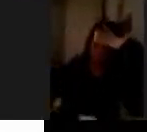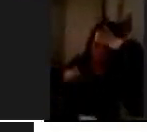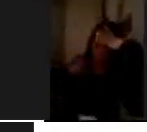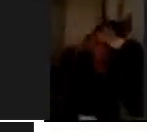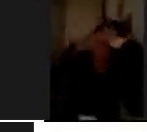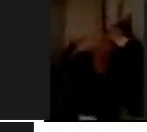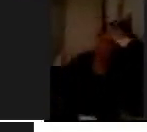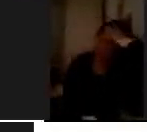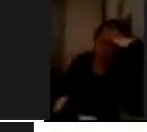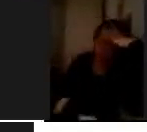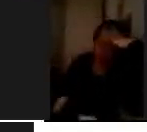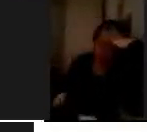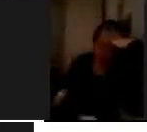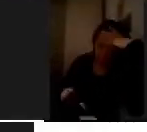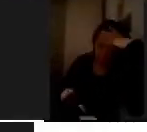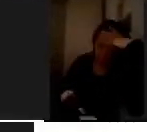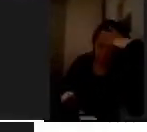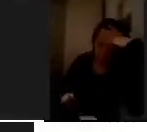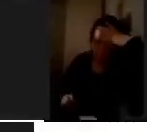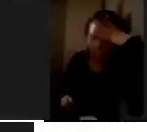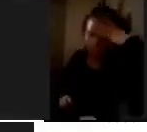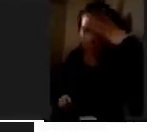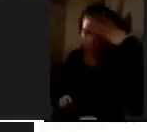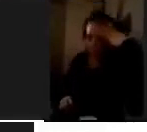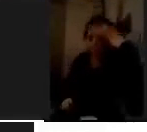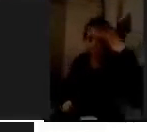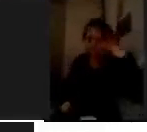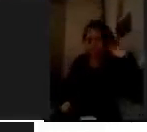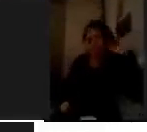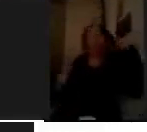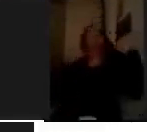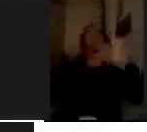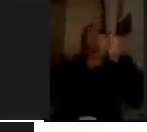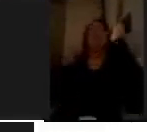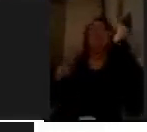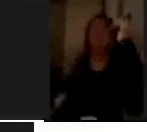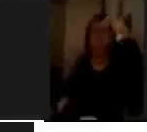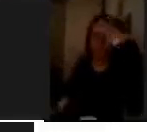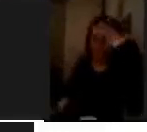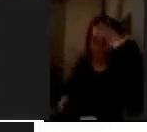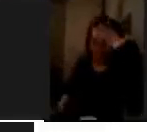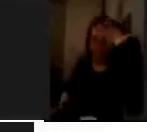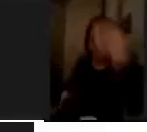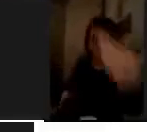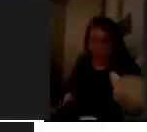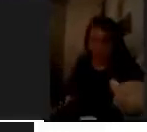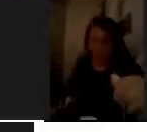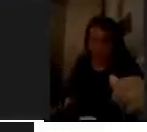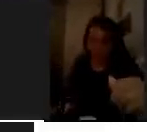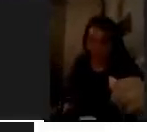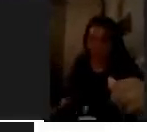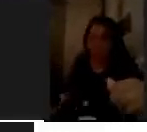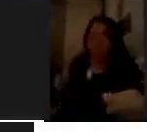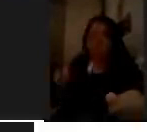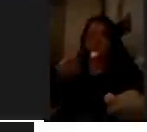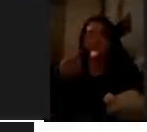Eu não entendi, professor. Minha internet está travando um pouco. Dá para repetir? Tá, eu vou jogando. Cada vez que eu fazer pergunta, eu vou jogar no chat, tá?